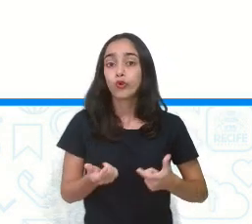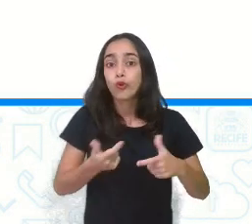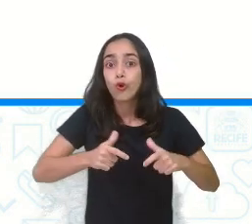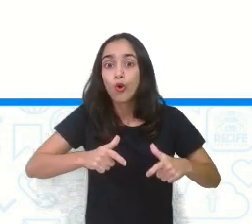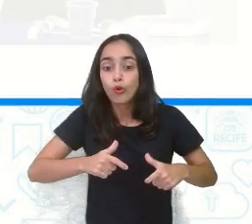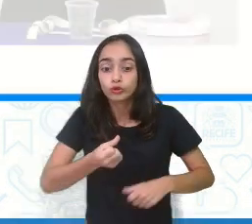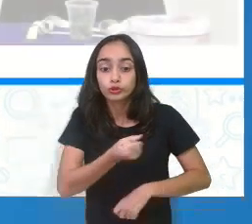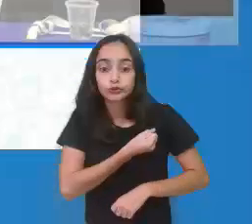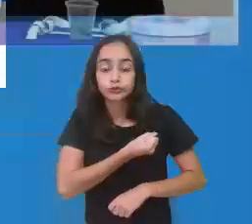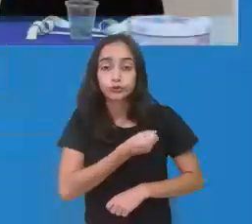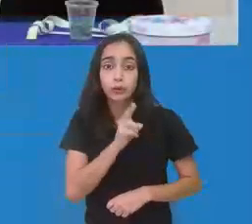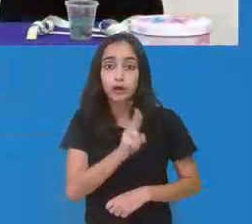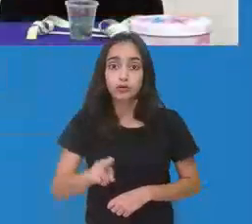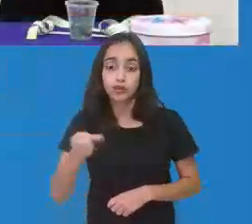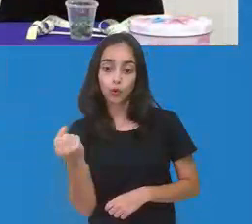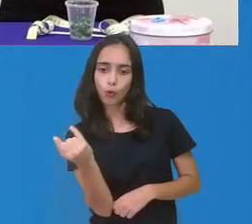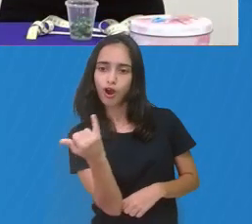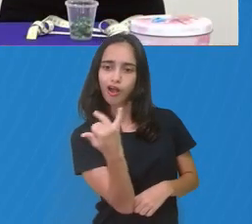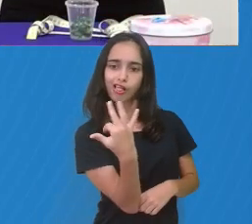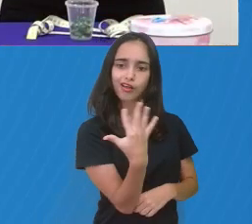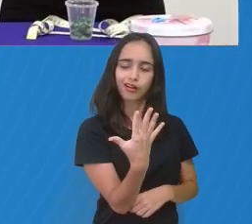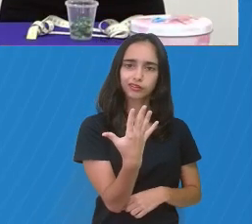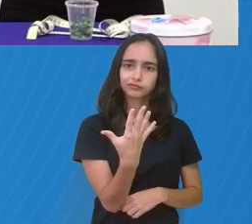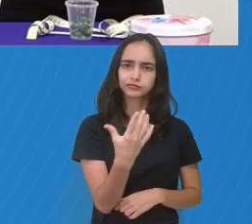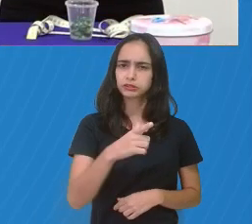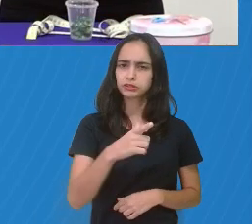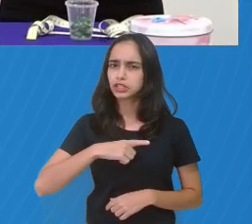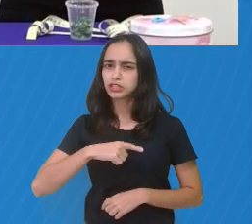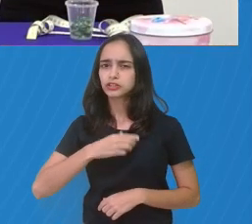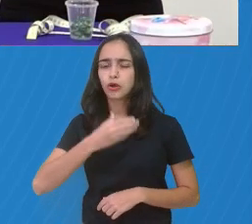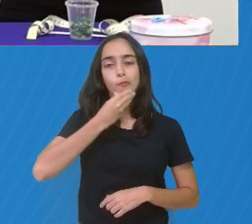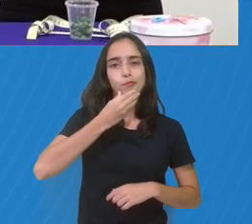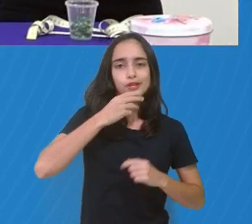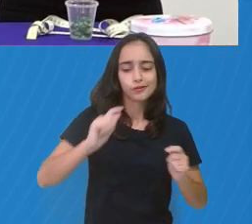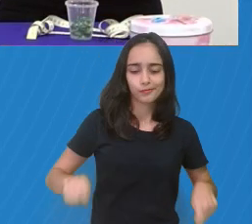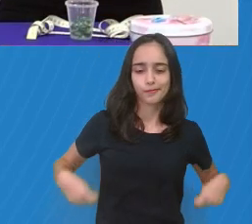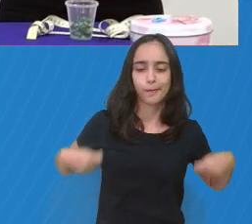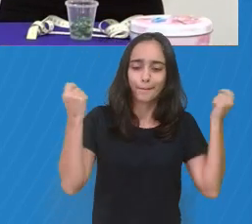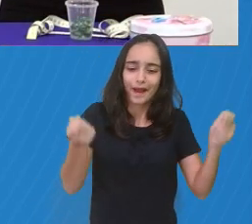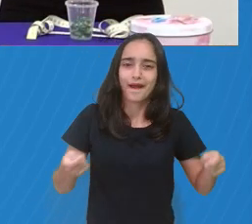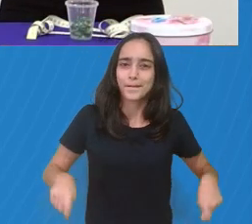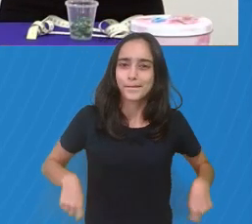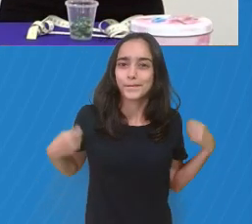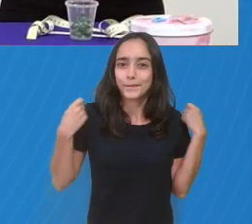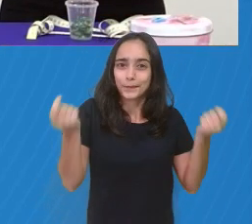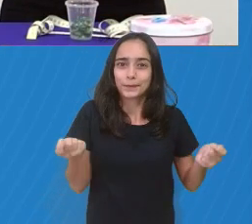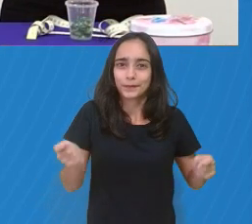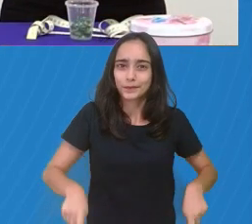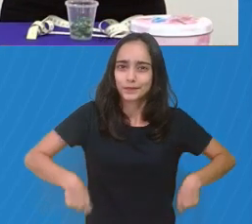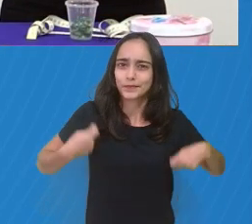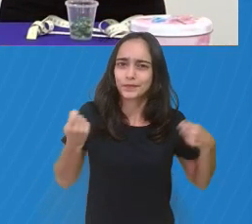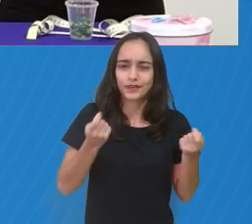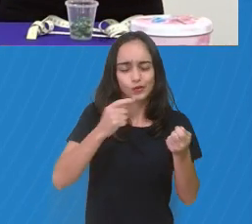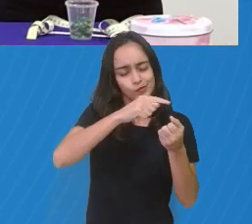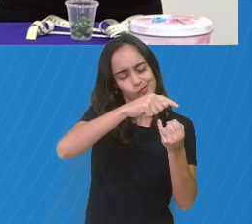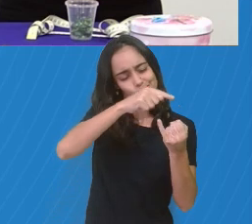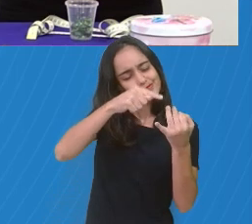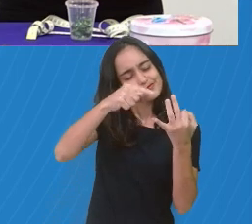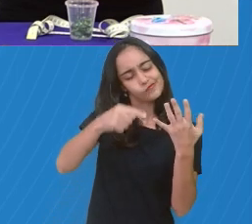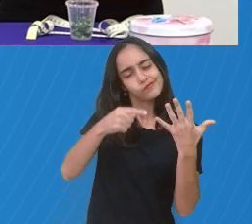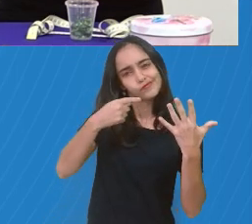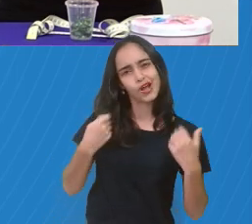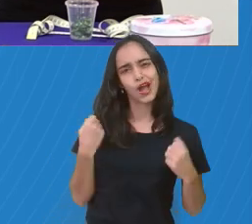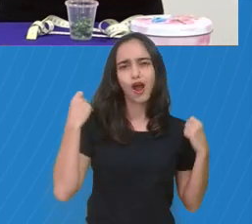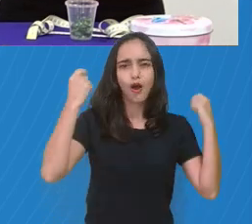utilizado enquanto quantidade? Tem ali o menino pulando corda, contando quantos pulinhos ele